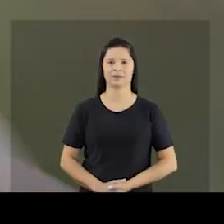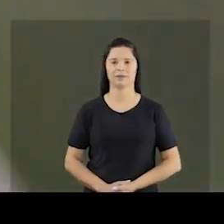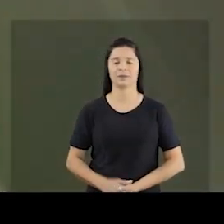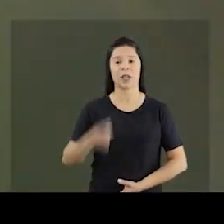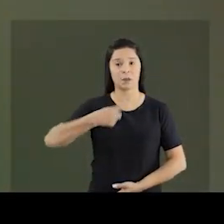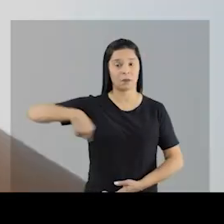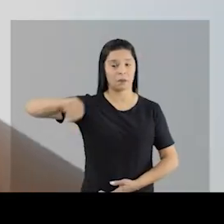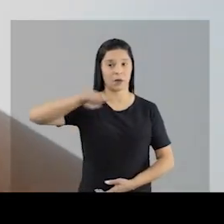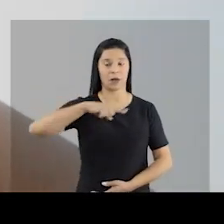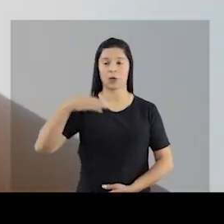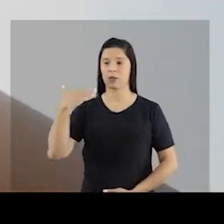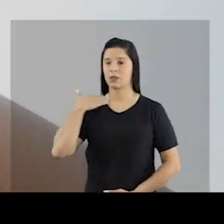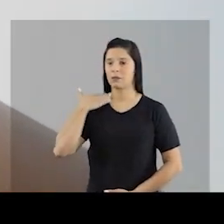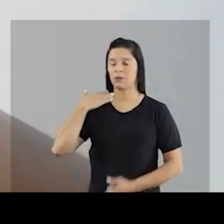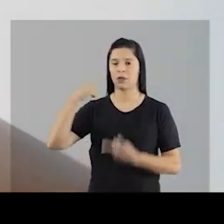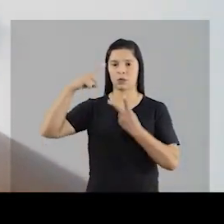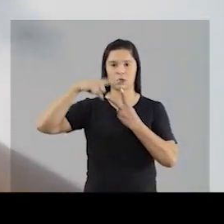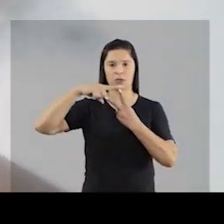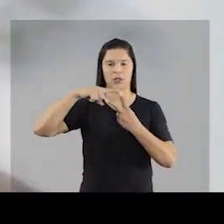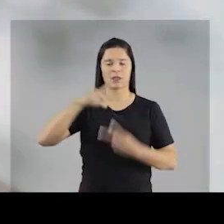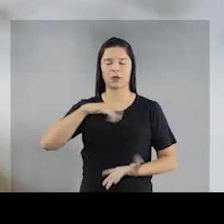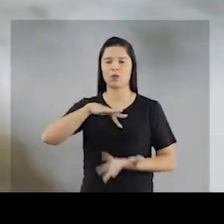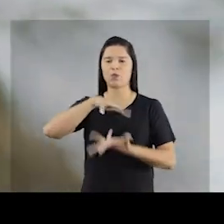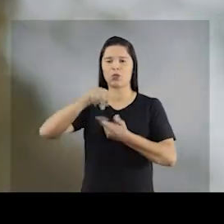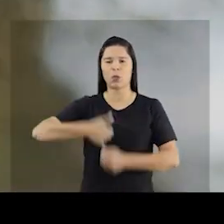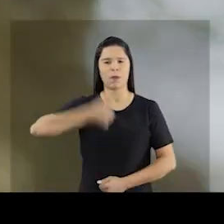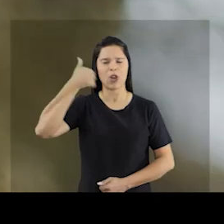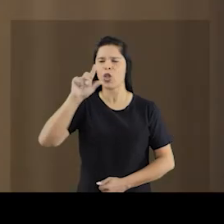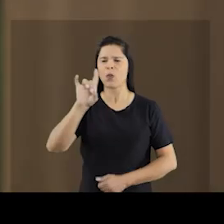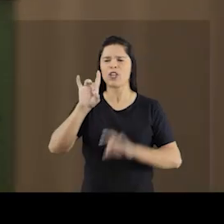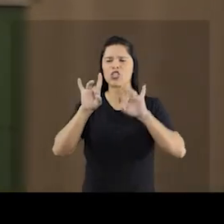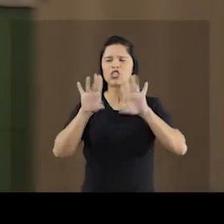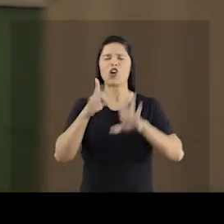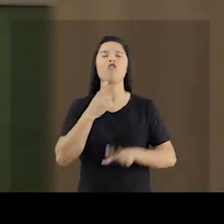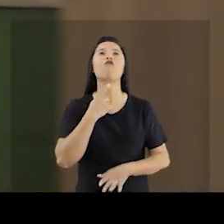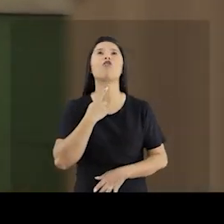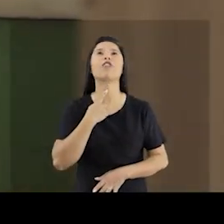Para nós do Sicoob, tornar o mundo melhor não é só um desejo.